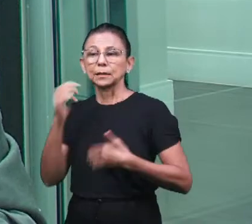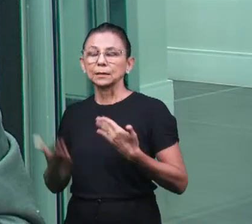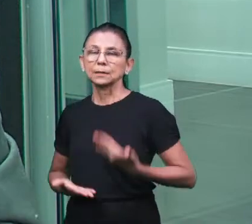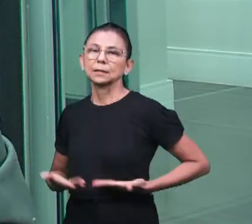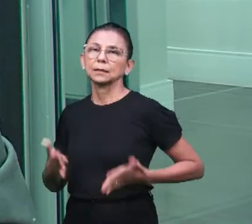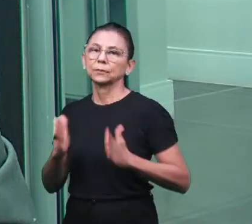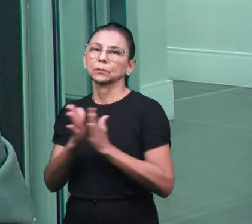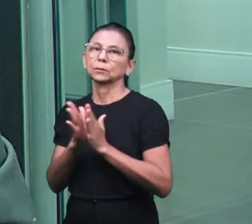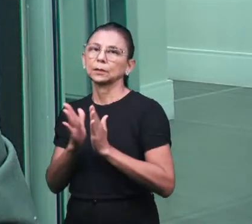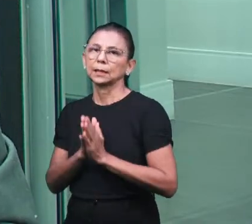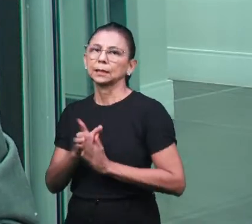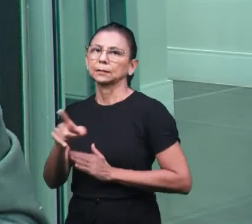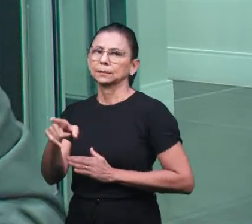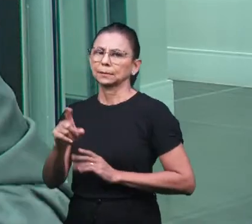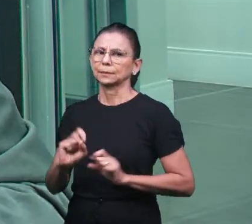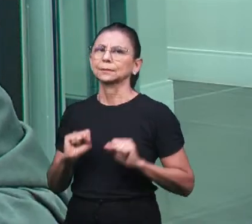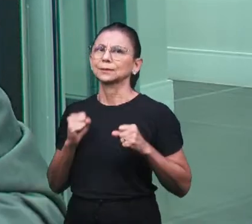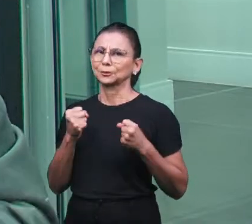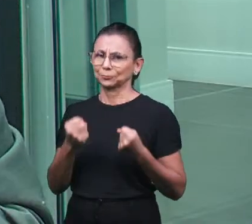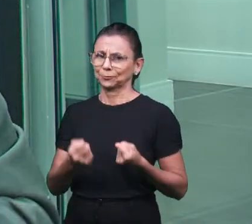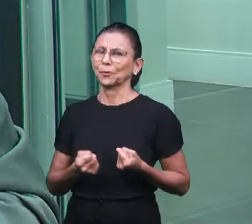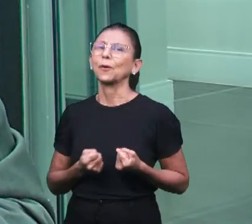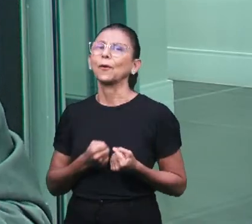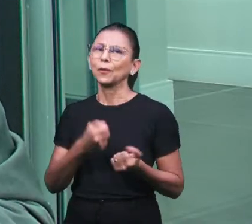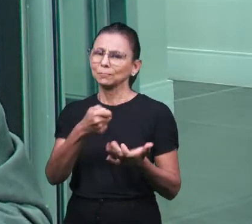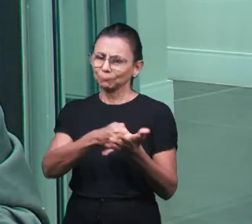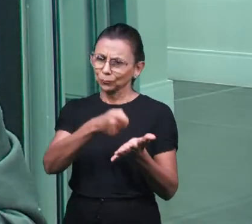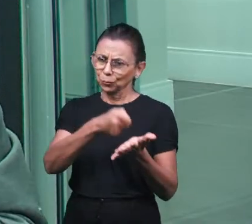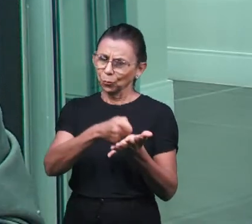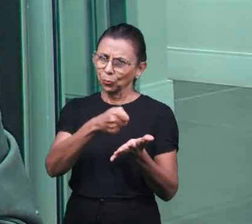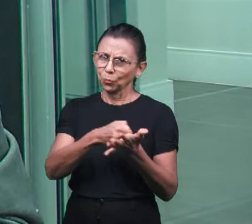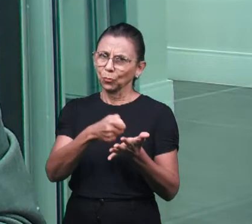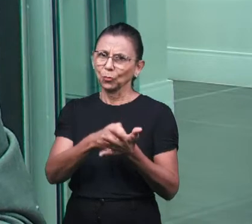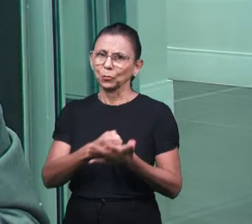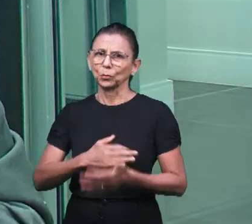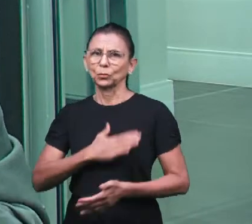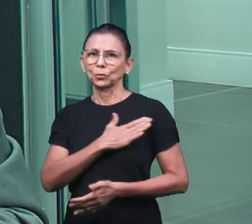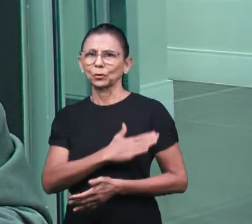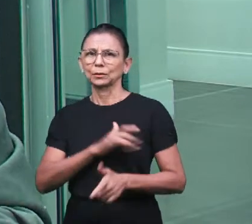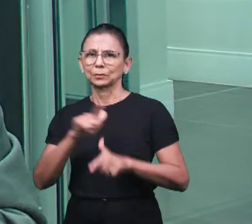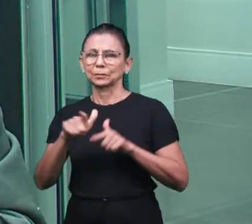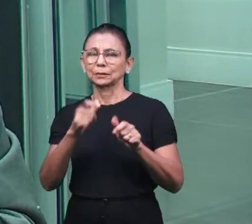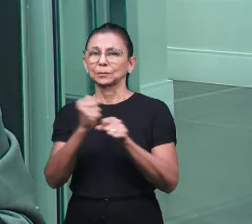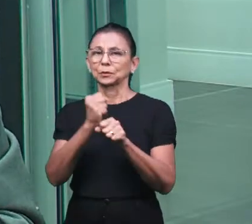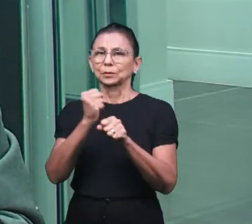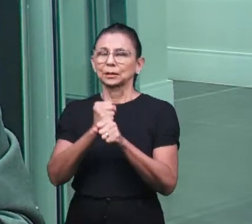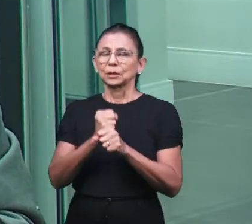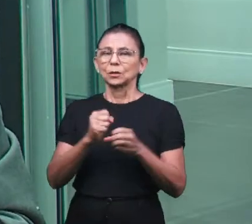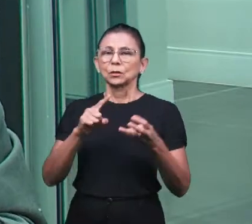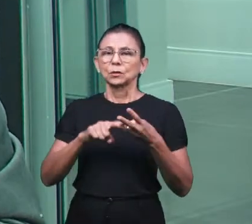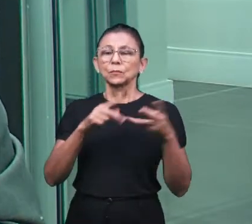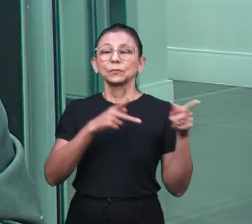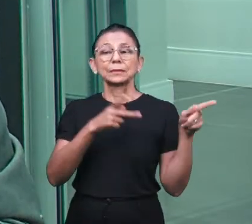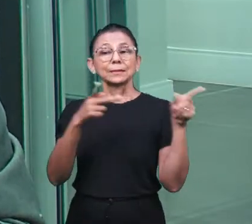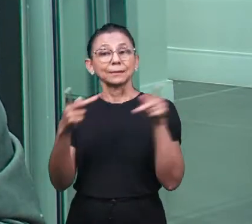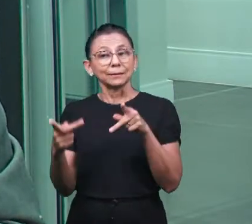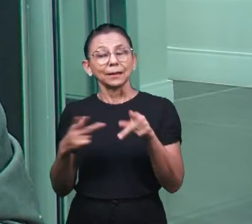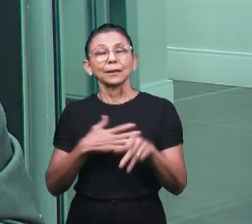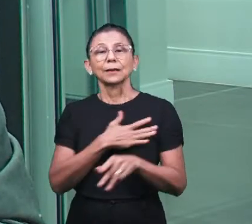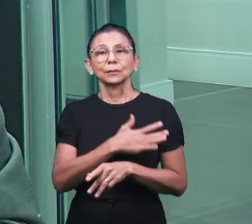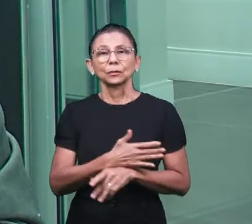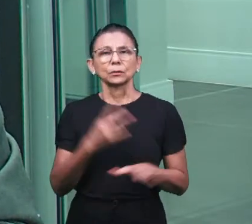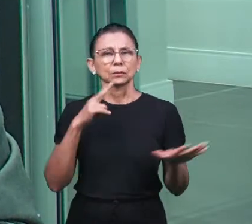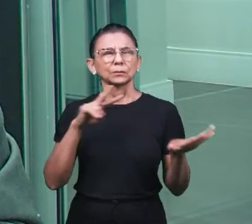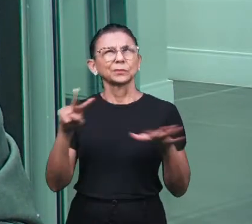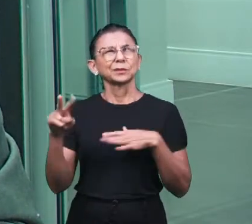se dedicam, né? Elas têm esse prazer em realizar a obra, fazer as visitas, né? Essa semana